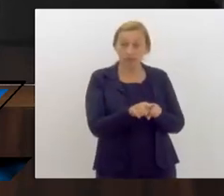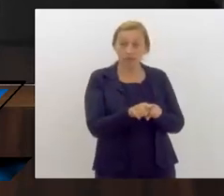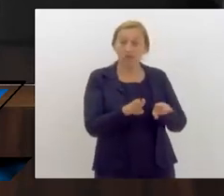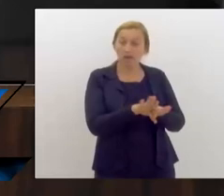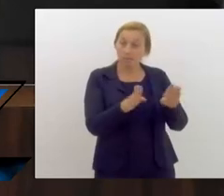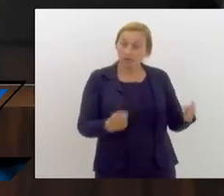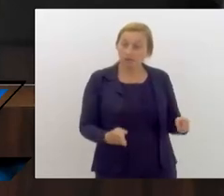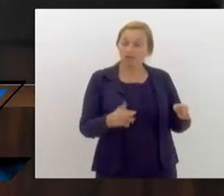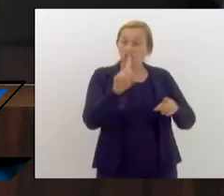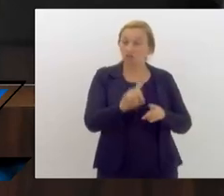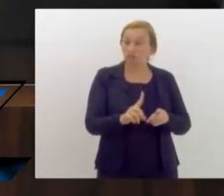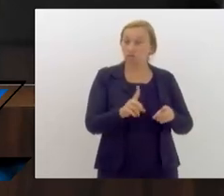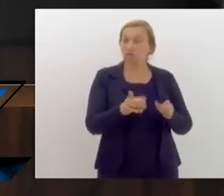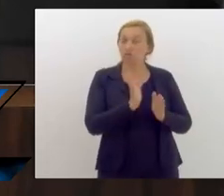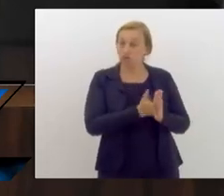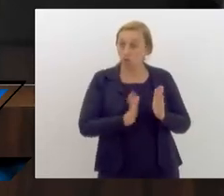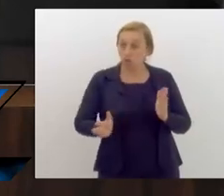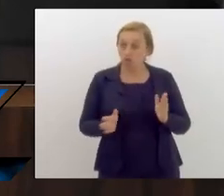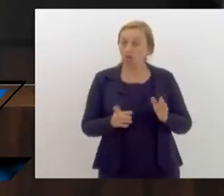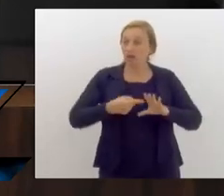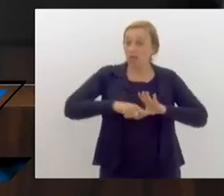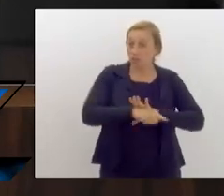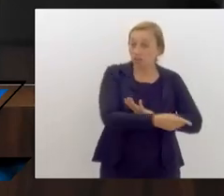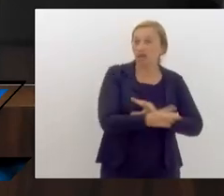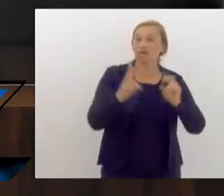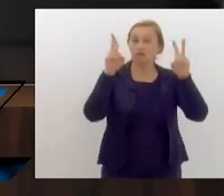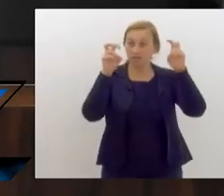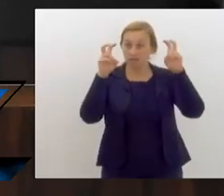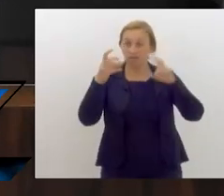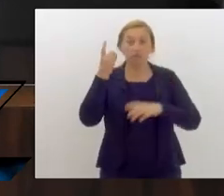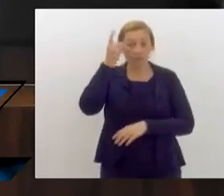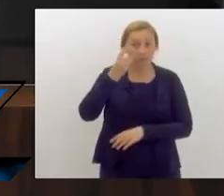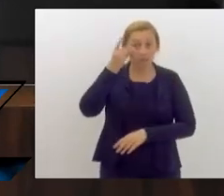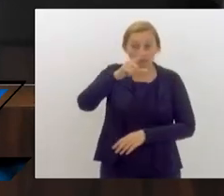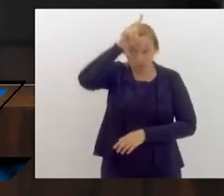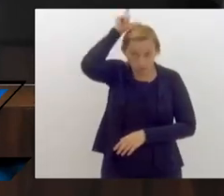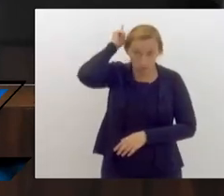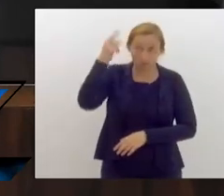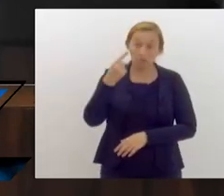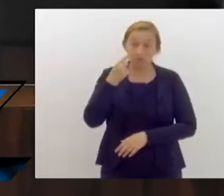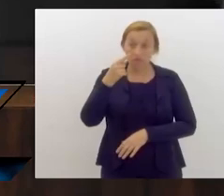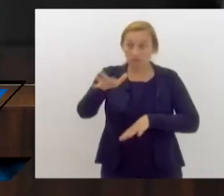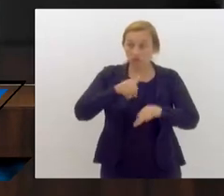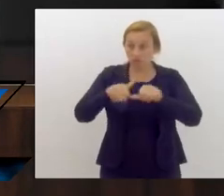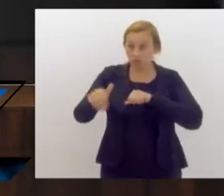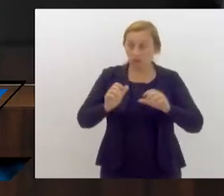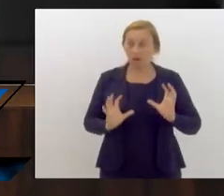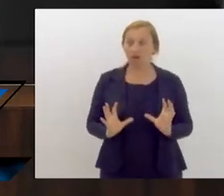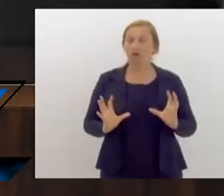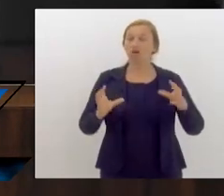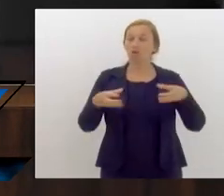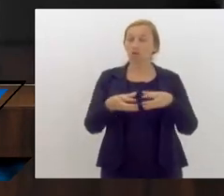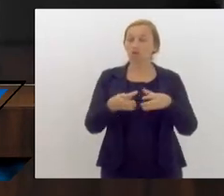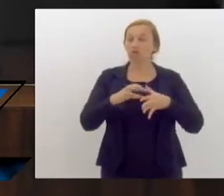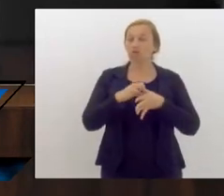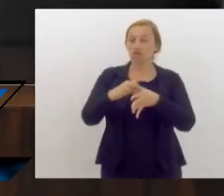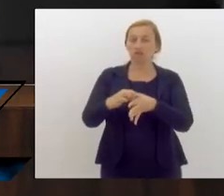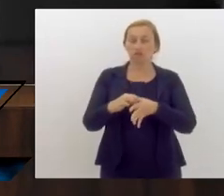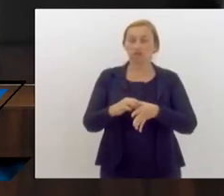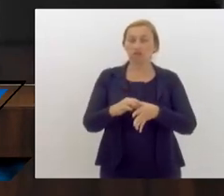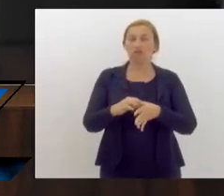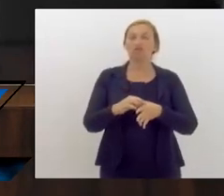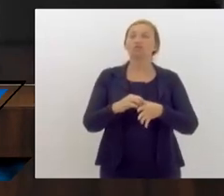diretora na questão de ordem e aprofundar esse tema aí com deputado Municipal de repente a gente chamar um colégio de líderes e os deputados aí